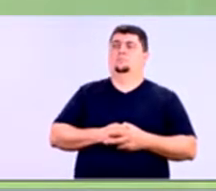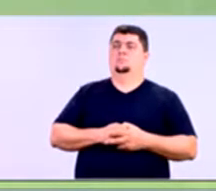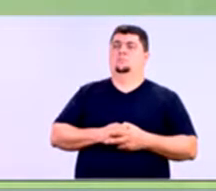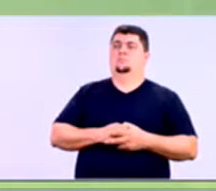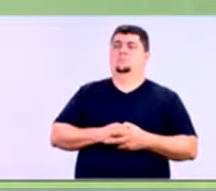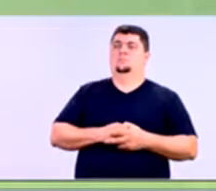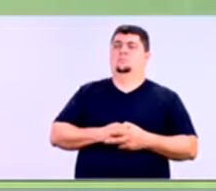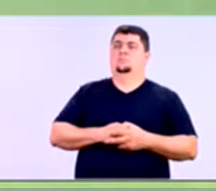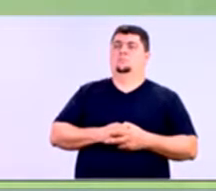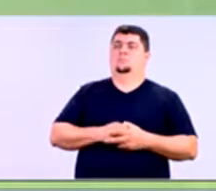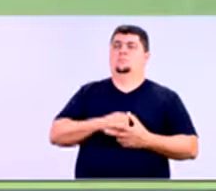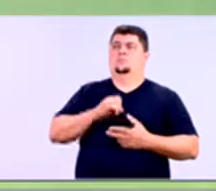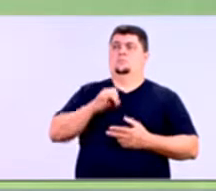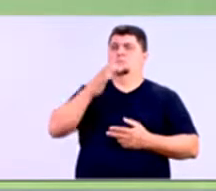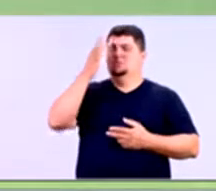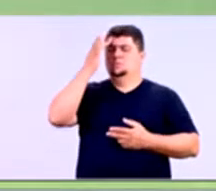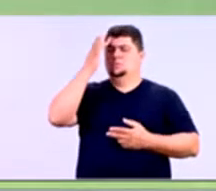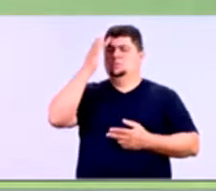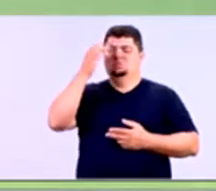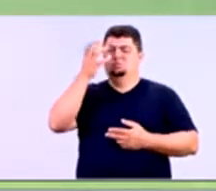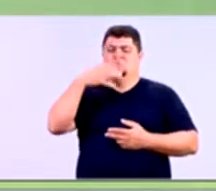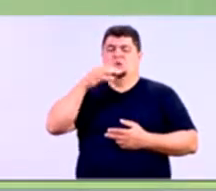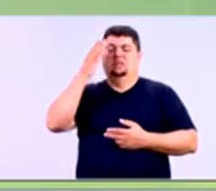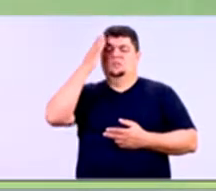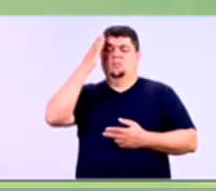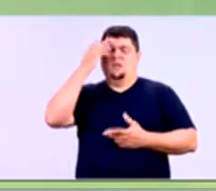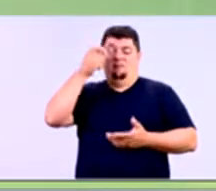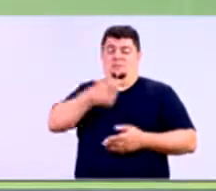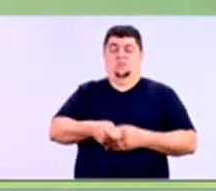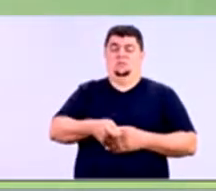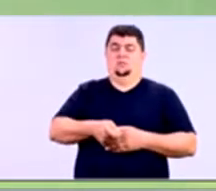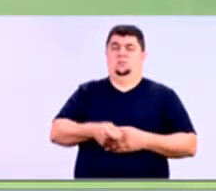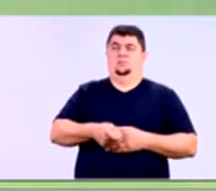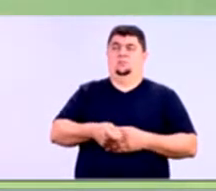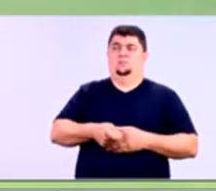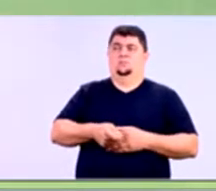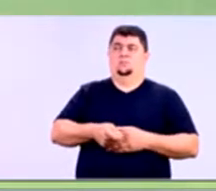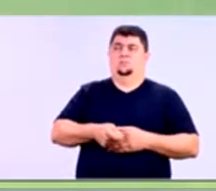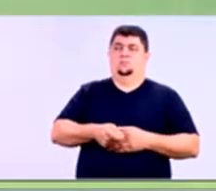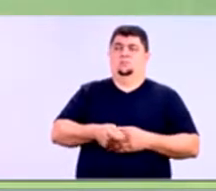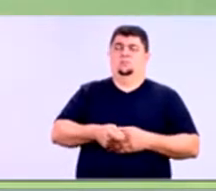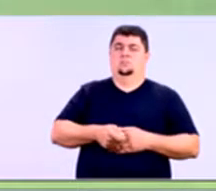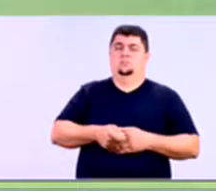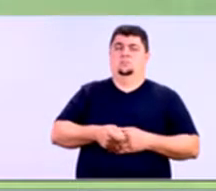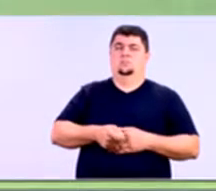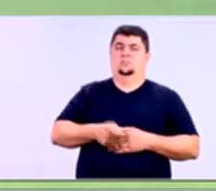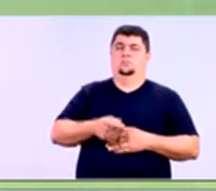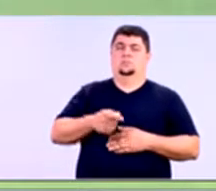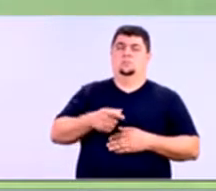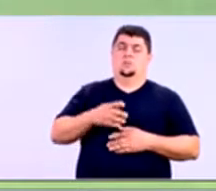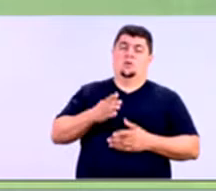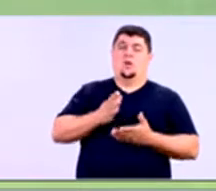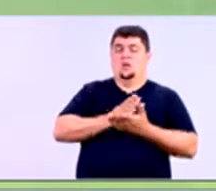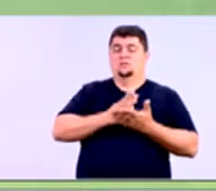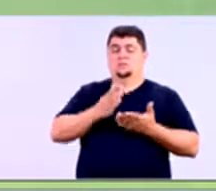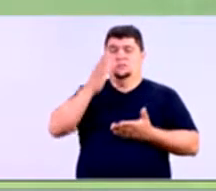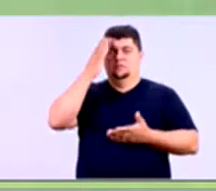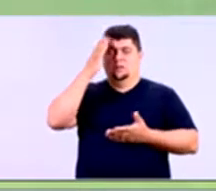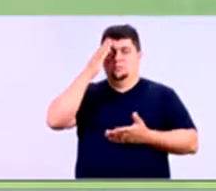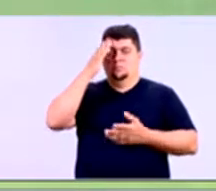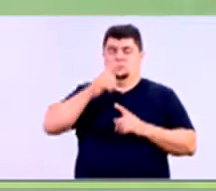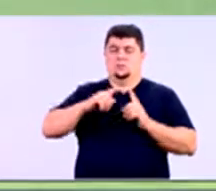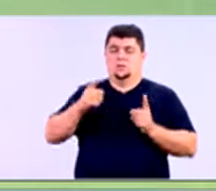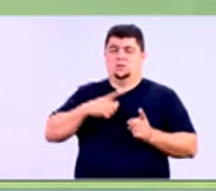Agora, se eu não quero saber o valor à vista numa compra, geralmente eu sei o valor à vista. Agora, se eu